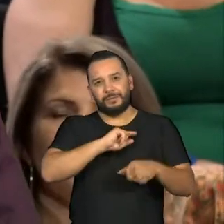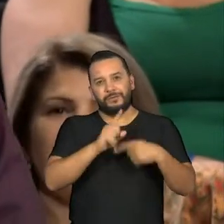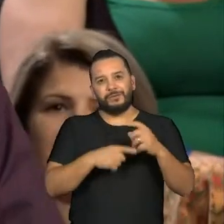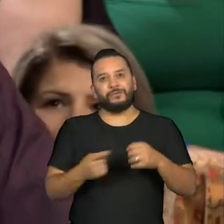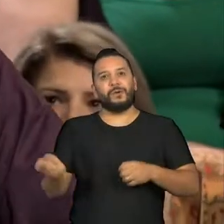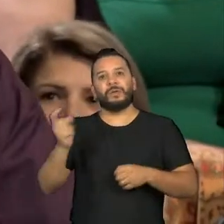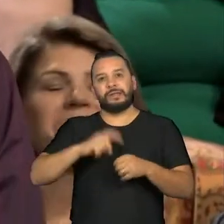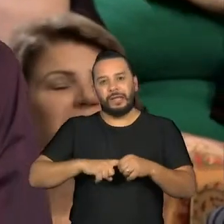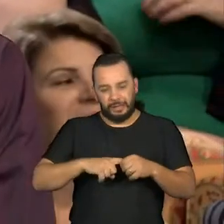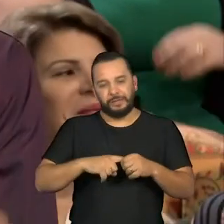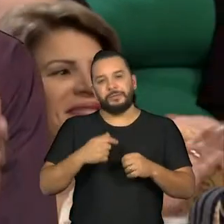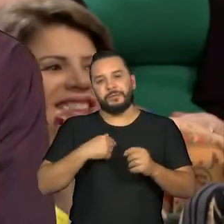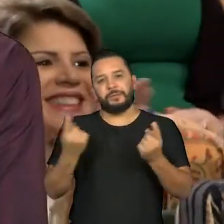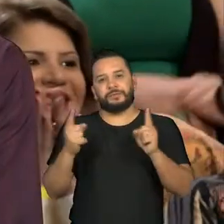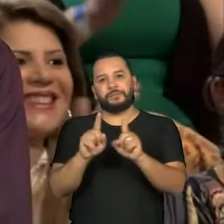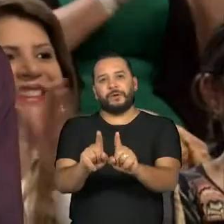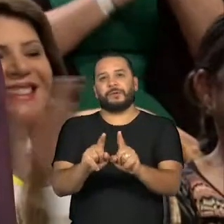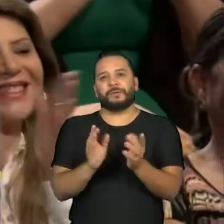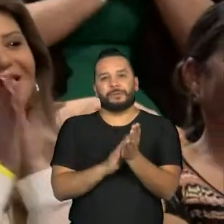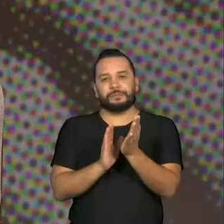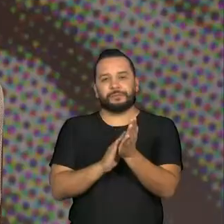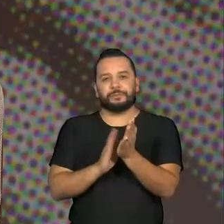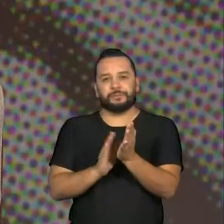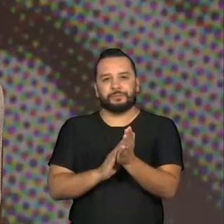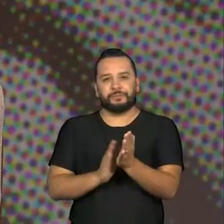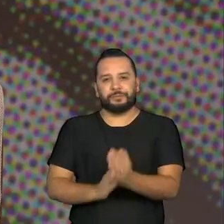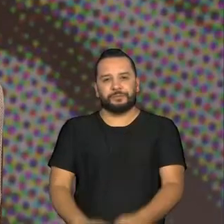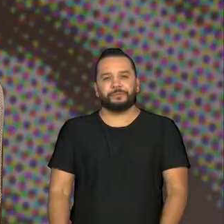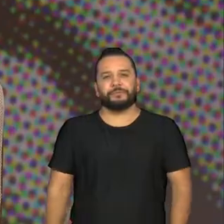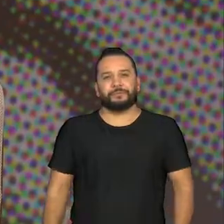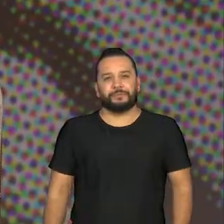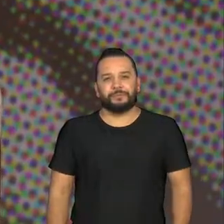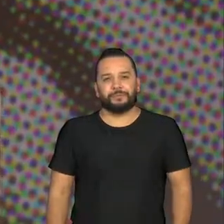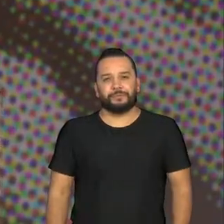Voltamos na sequência com o Persona em Foco.